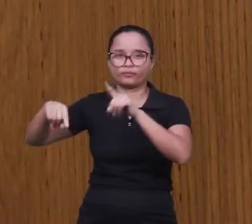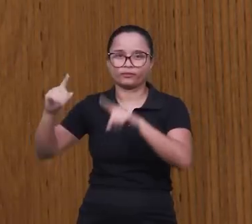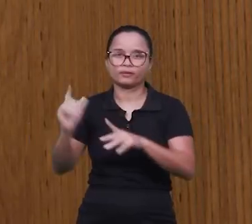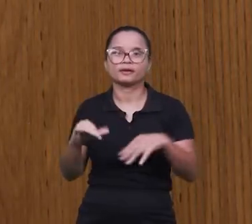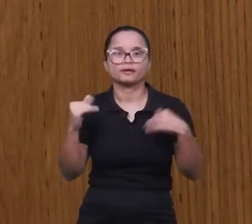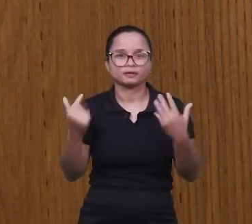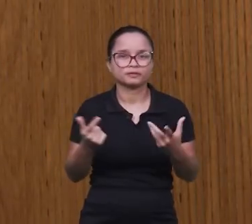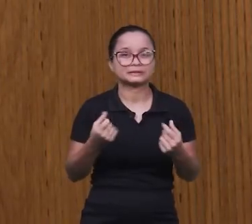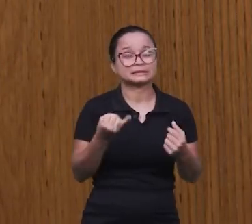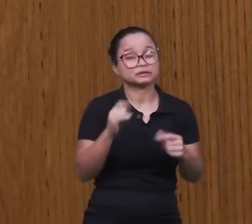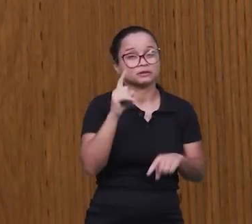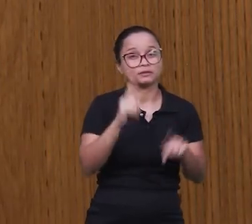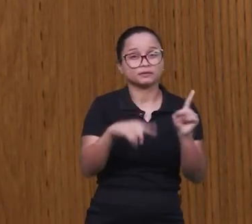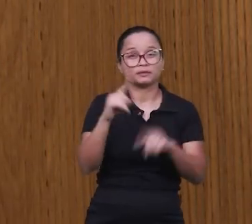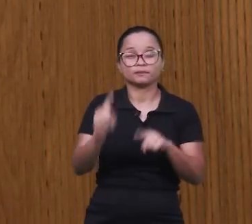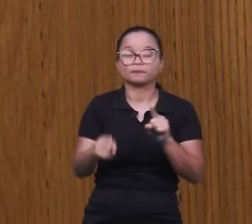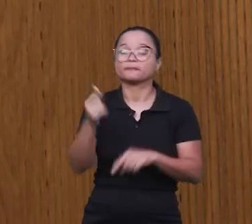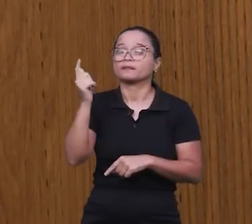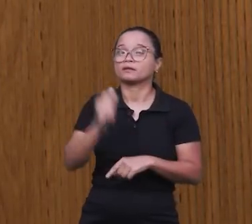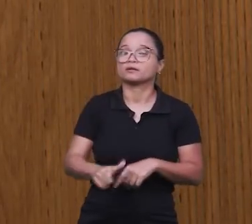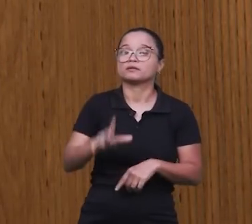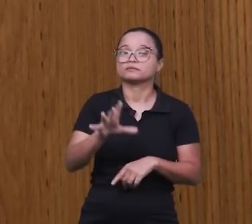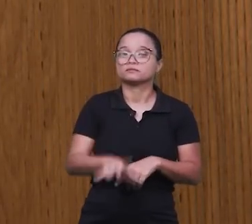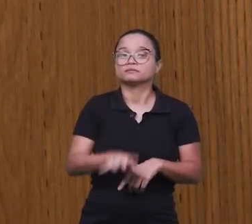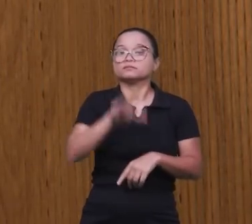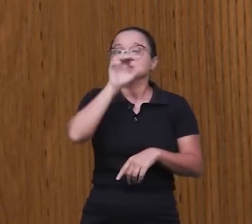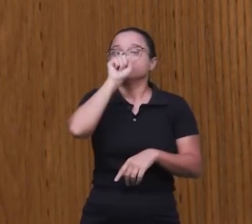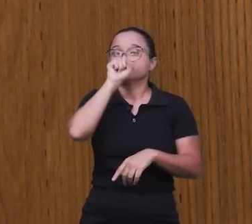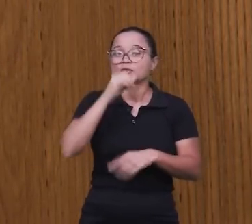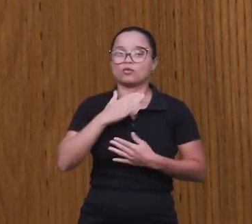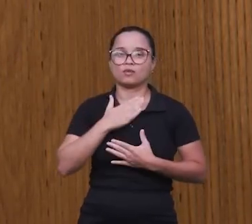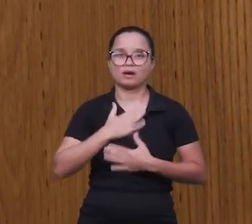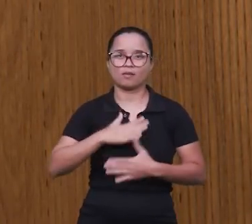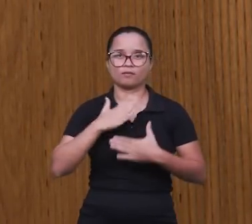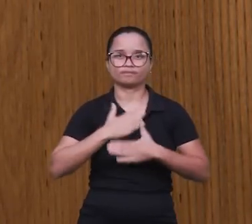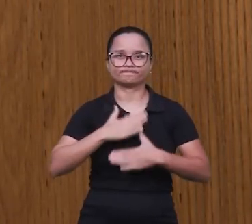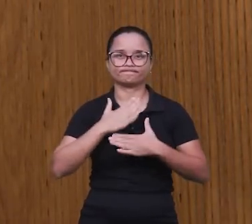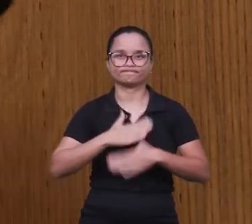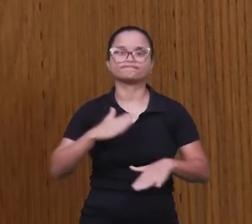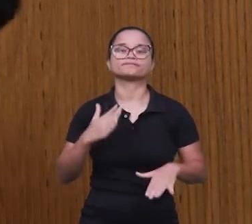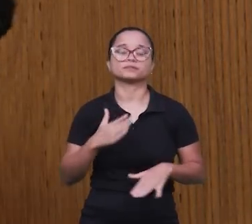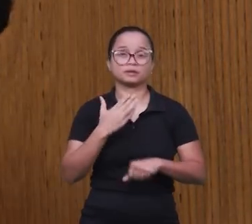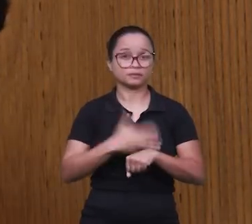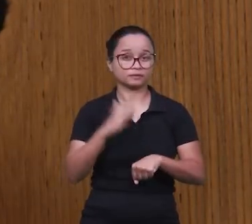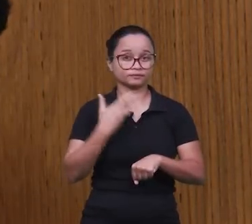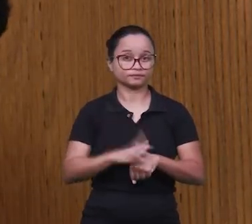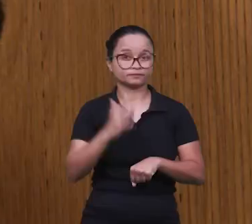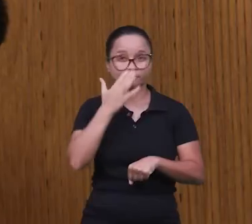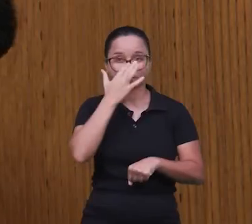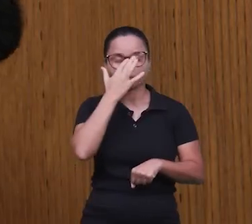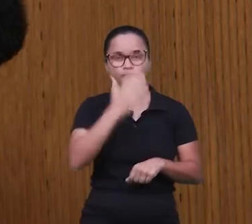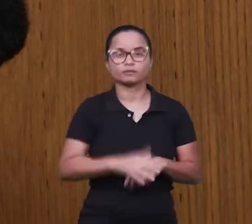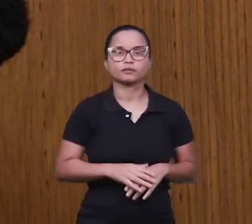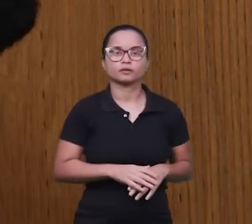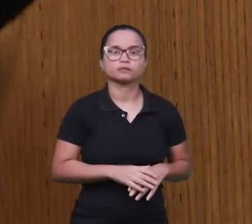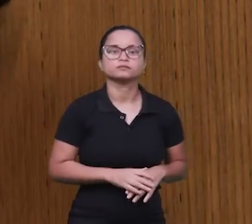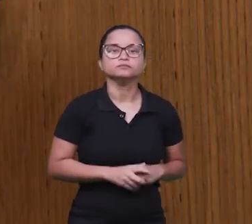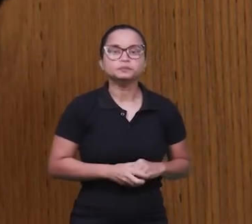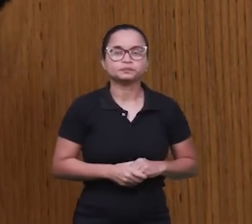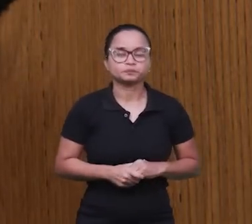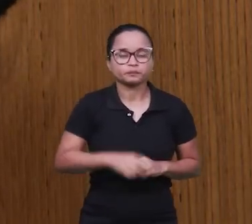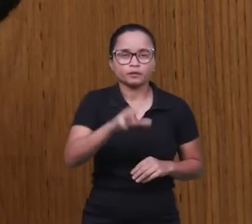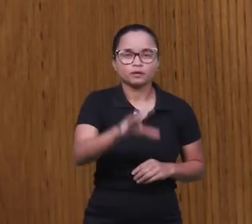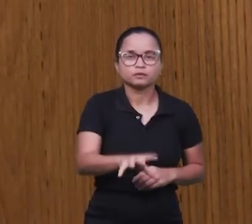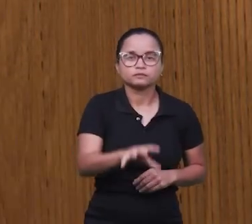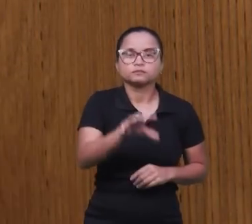oscilando, refaça, respire e tente fazer com calma o exercício. Então vamos lá, inspiramos,